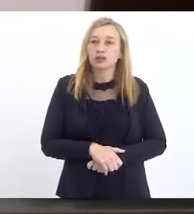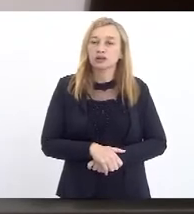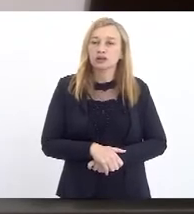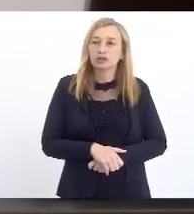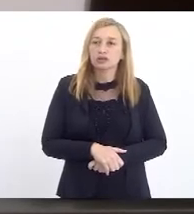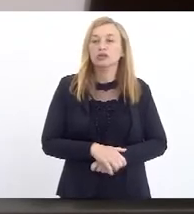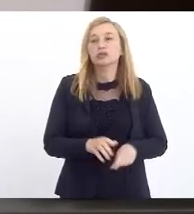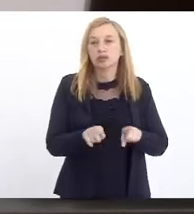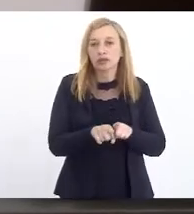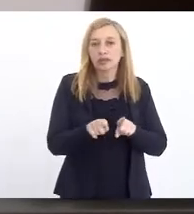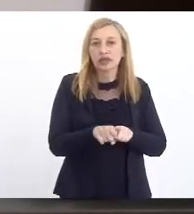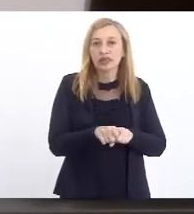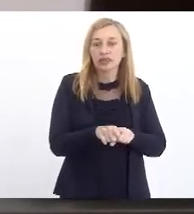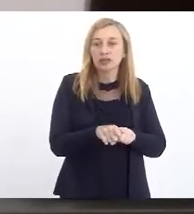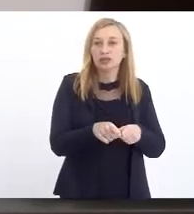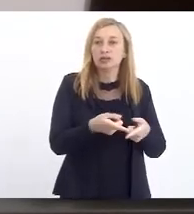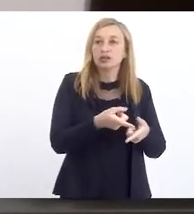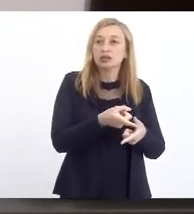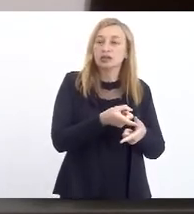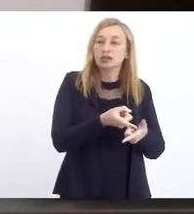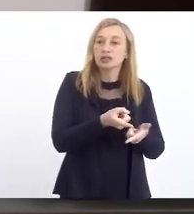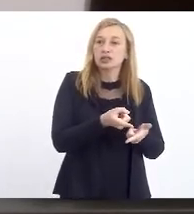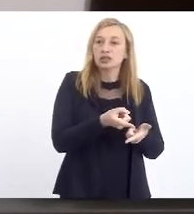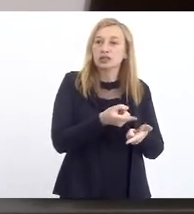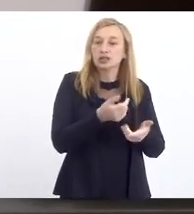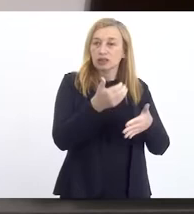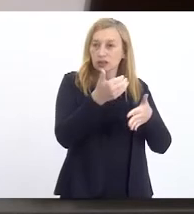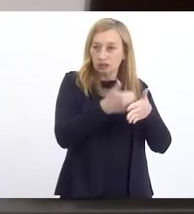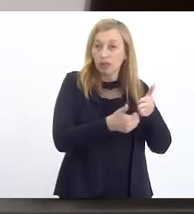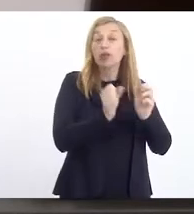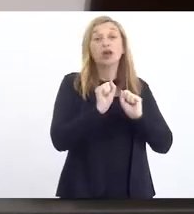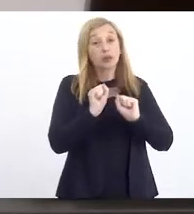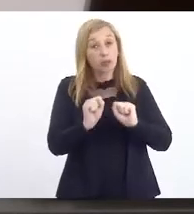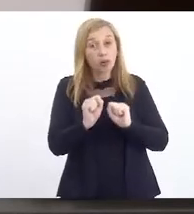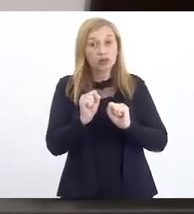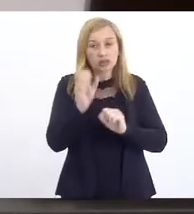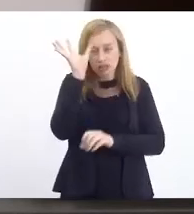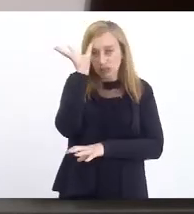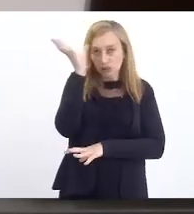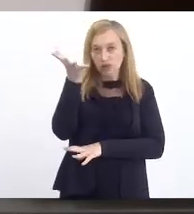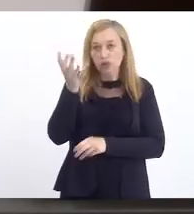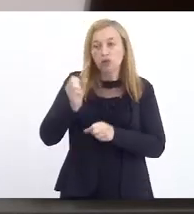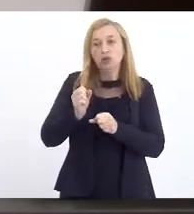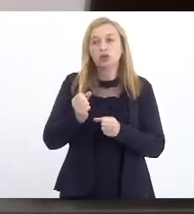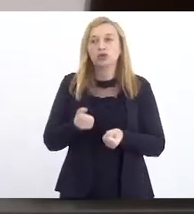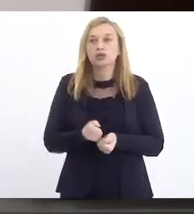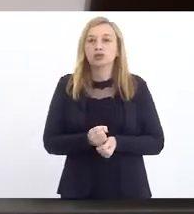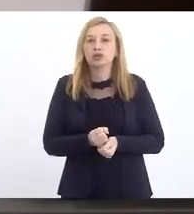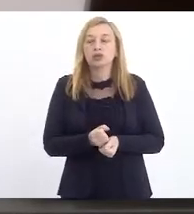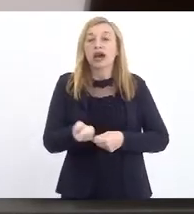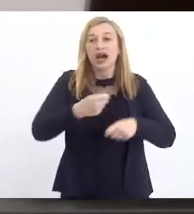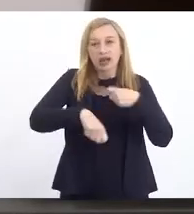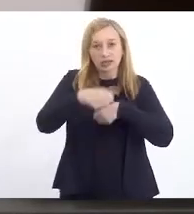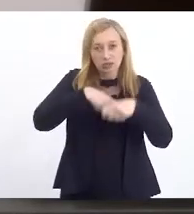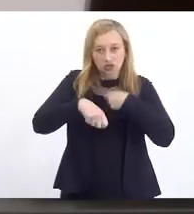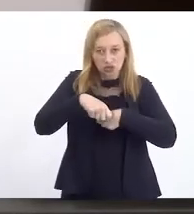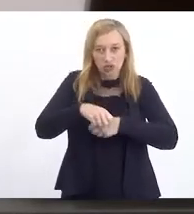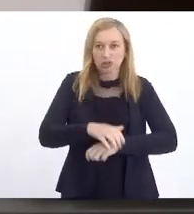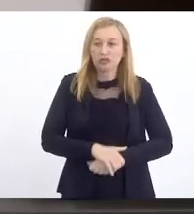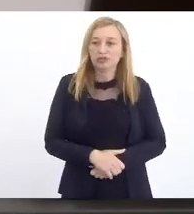de débitos, que possam ser resolvidos no âmbito